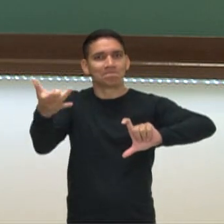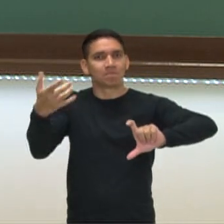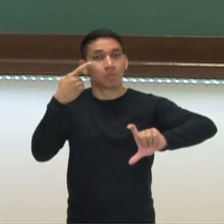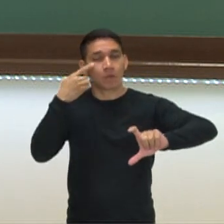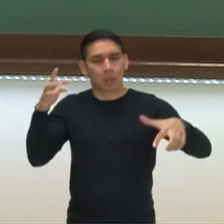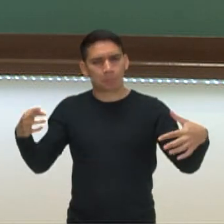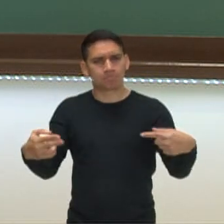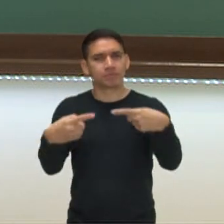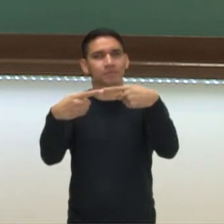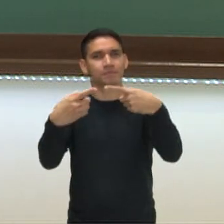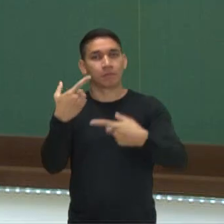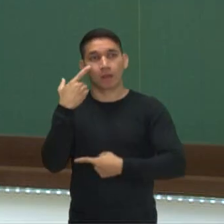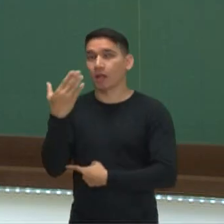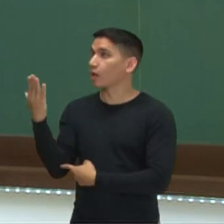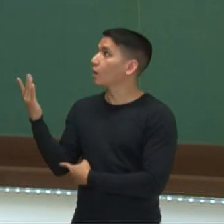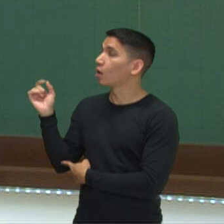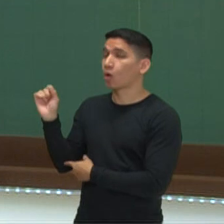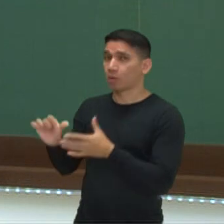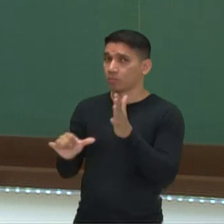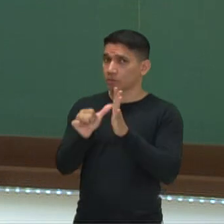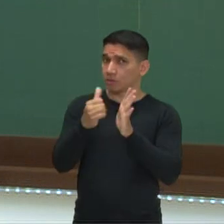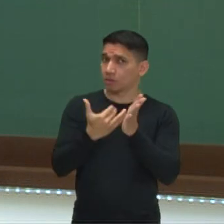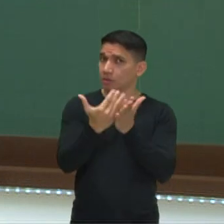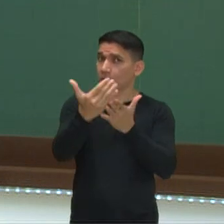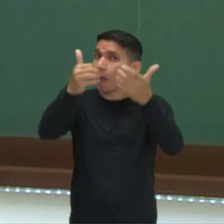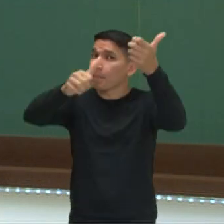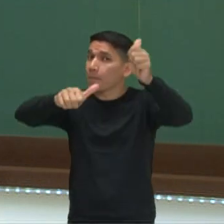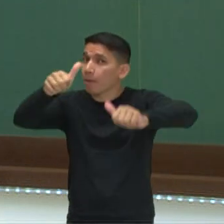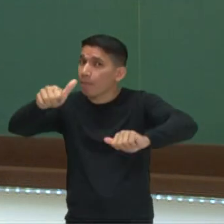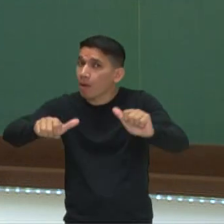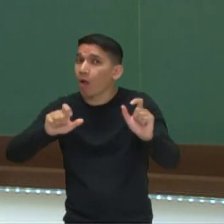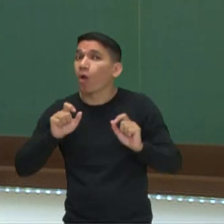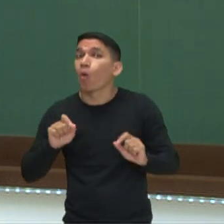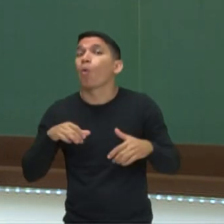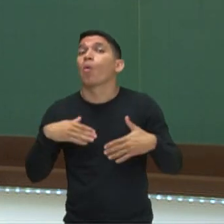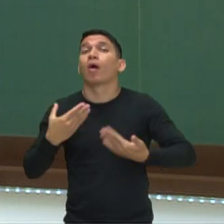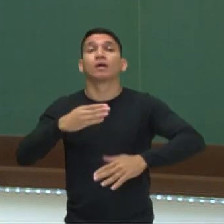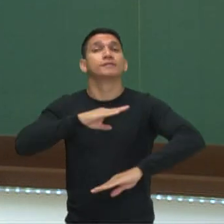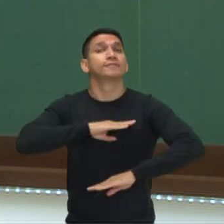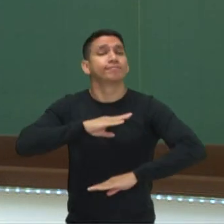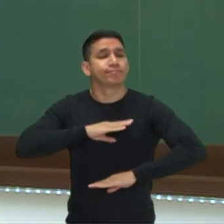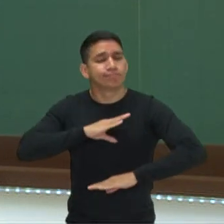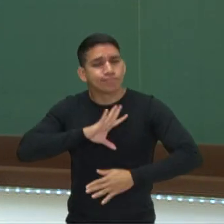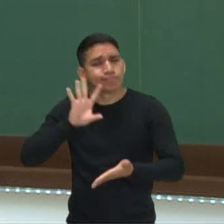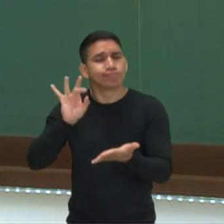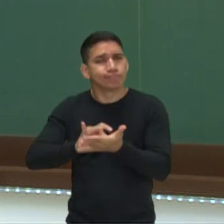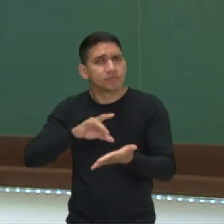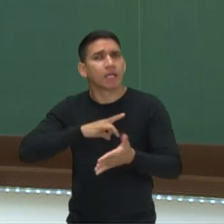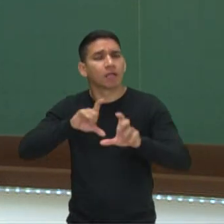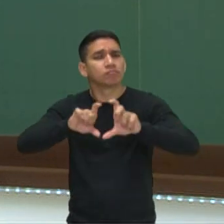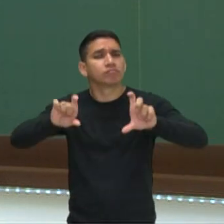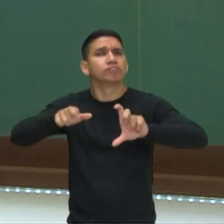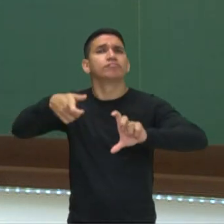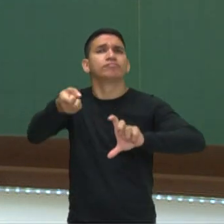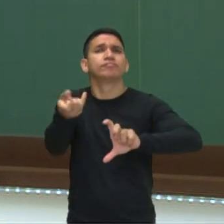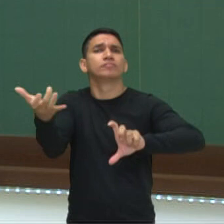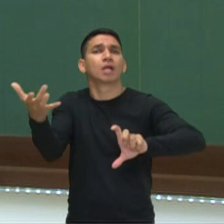lá! Primeiro, pessoal, nós precisamos analisar a condição de existência de uma função